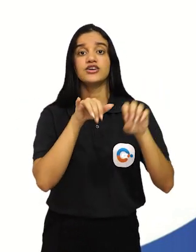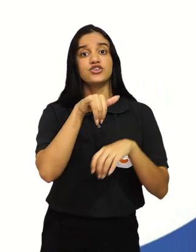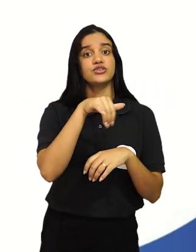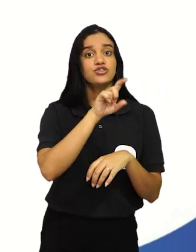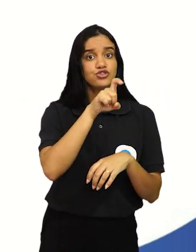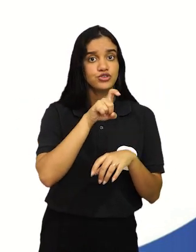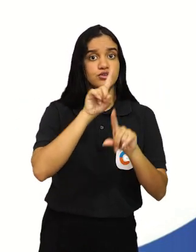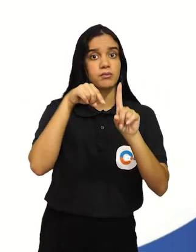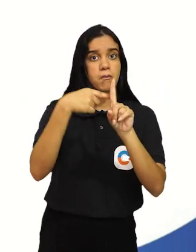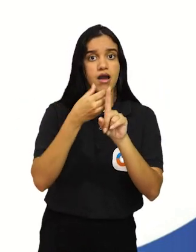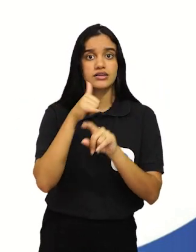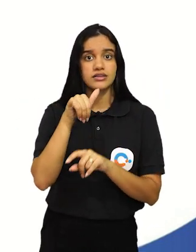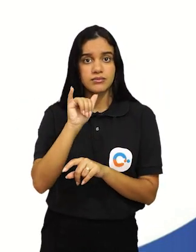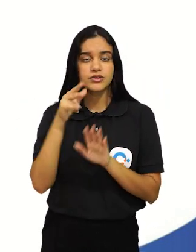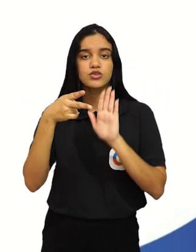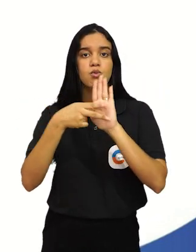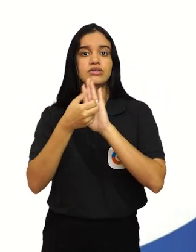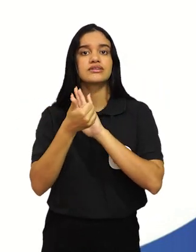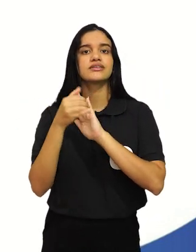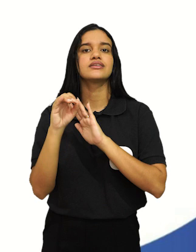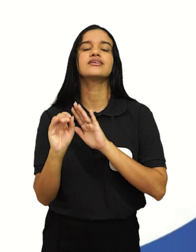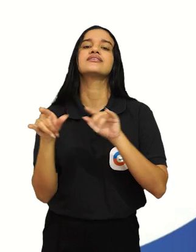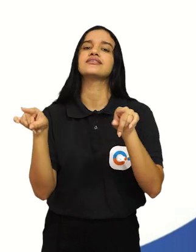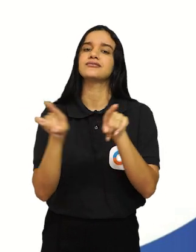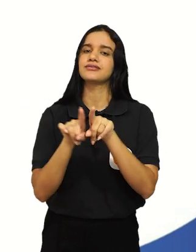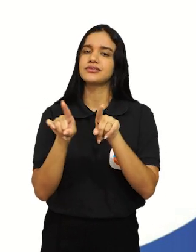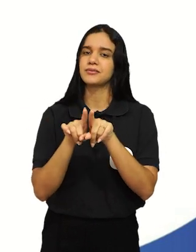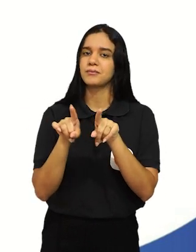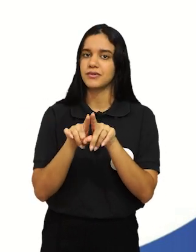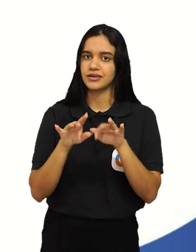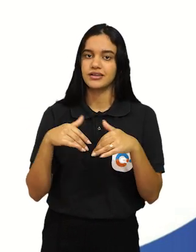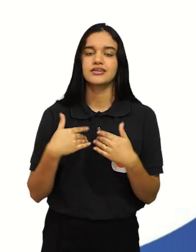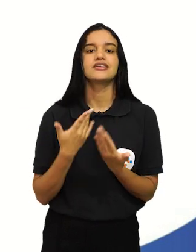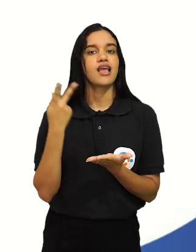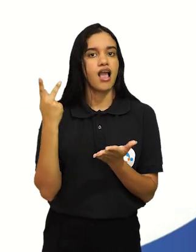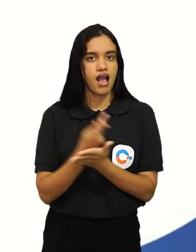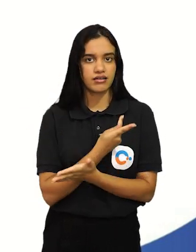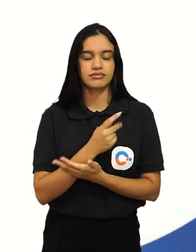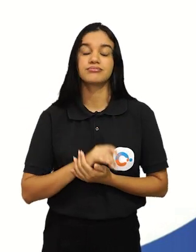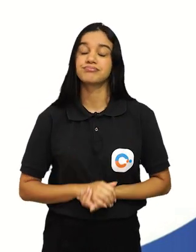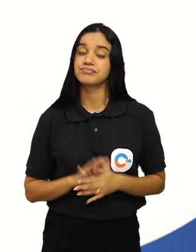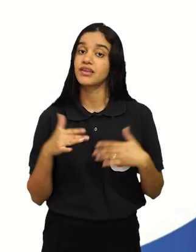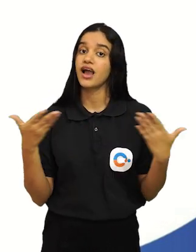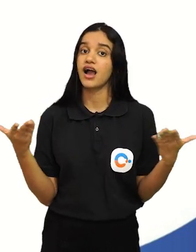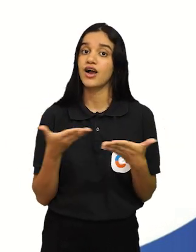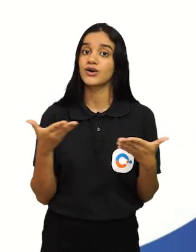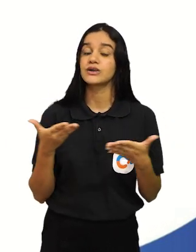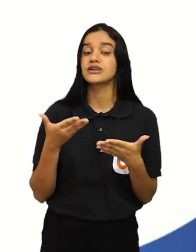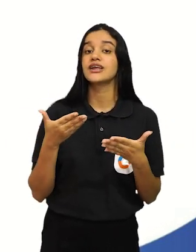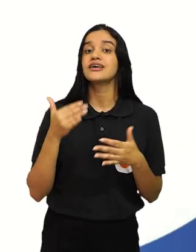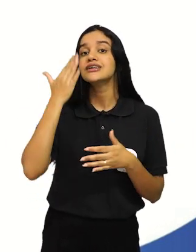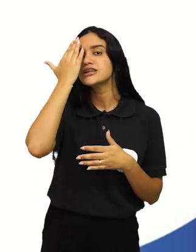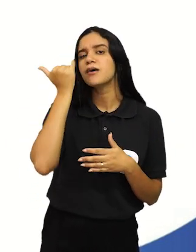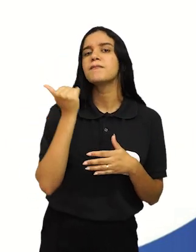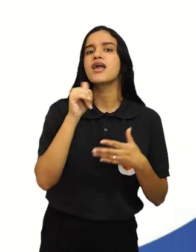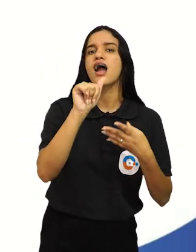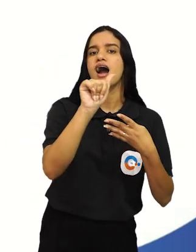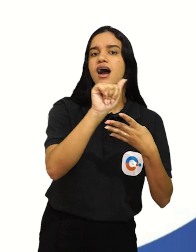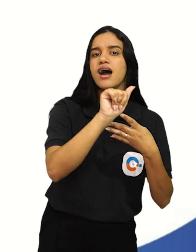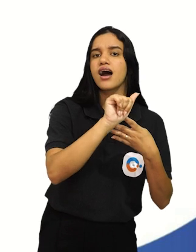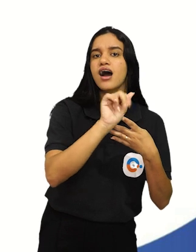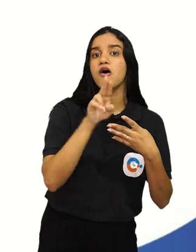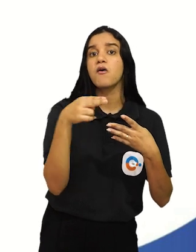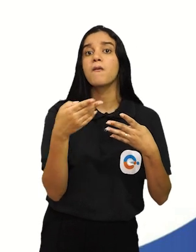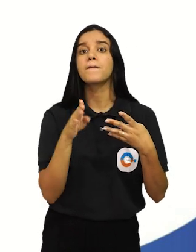+ Y = 60 então também fica fora agora tenho que saber é a letra A ou é a